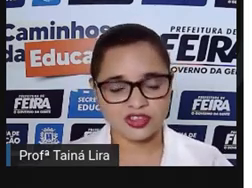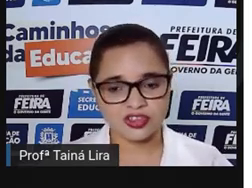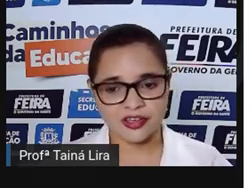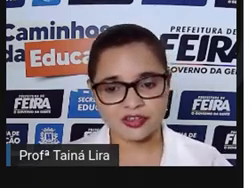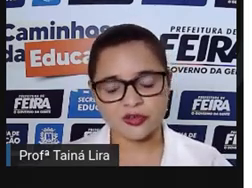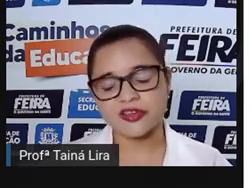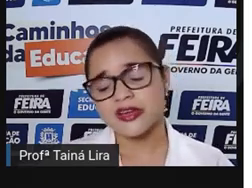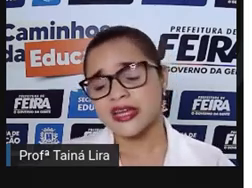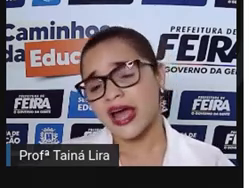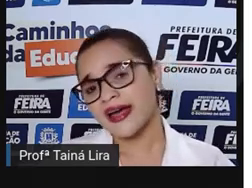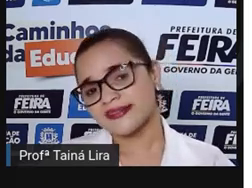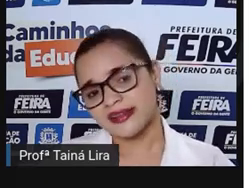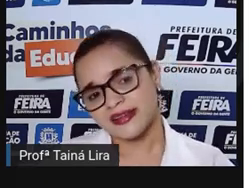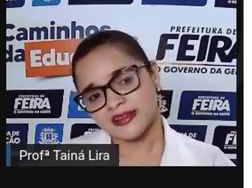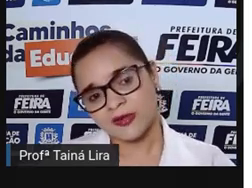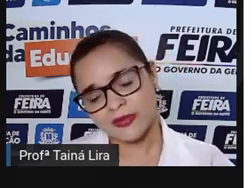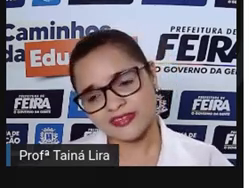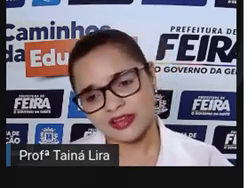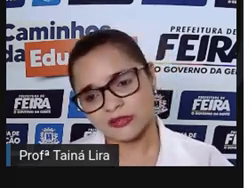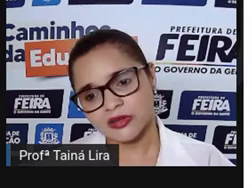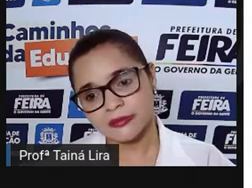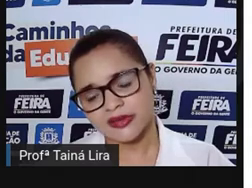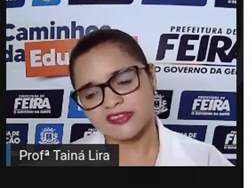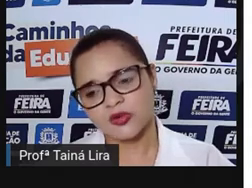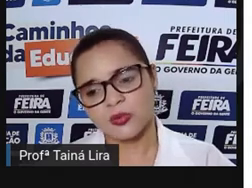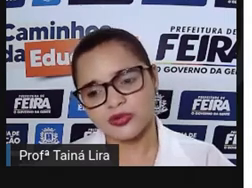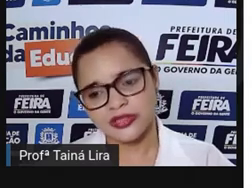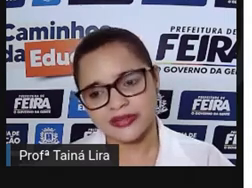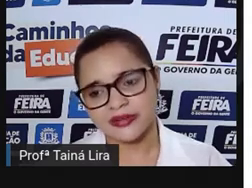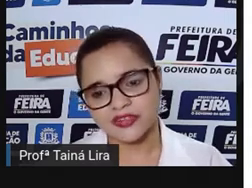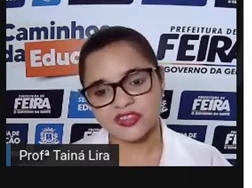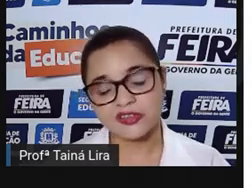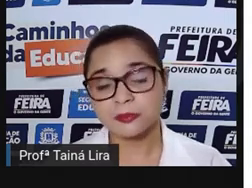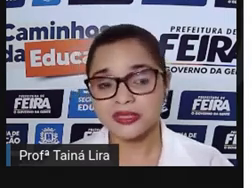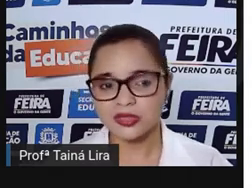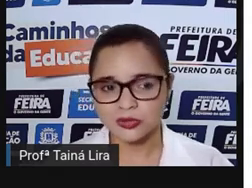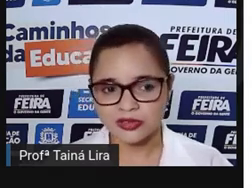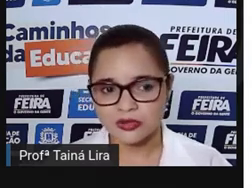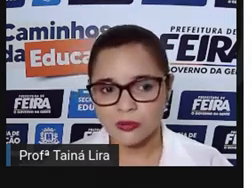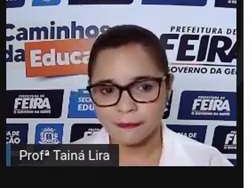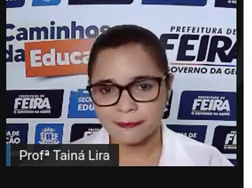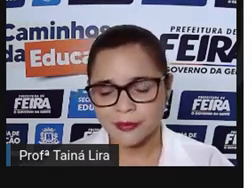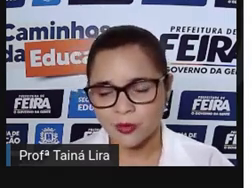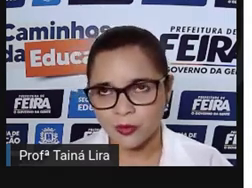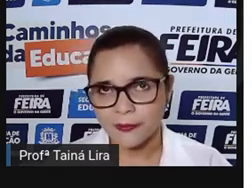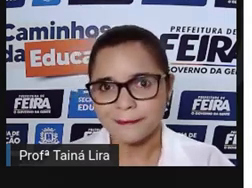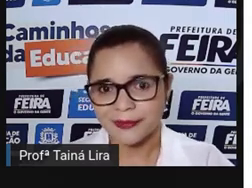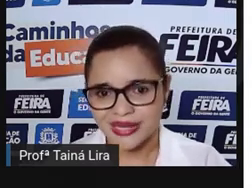gritos, de gestos, até que começaram também a se comunicar através das pinturas